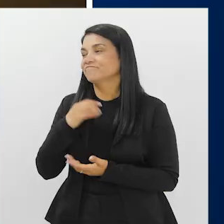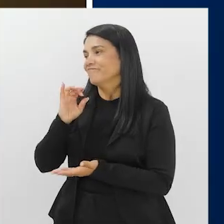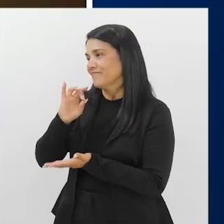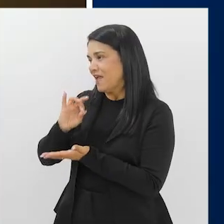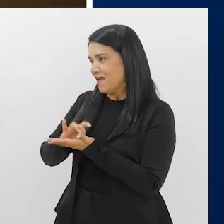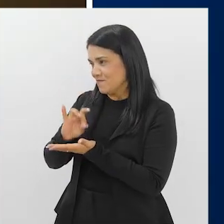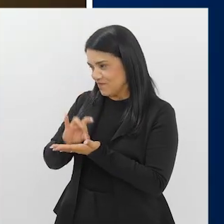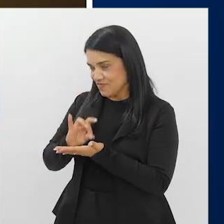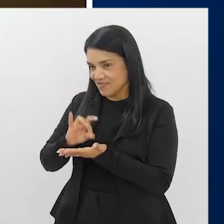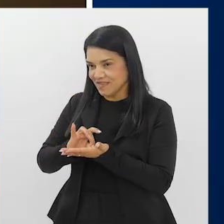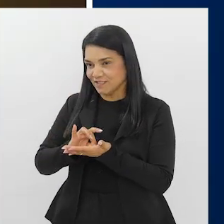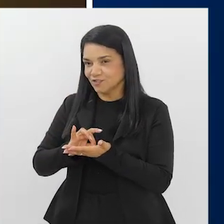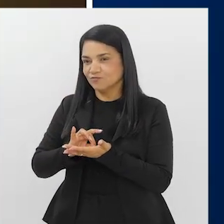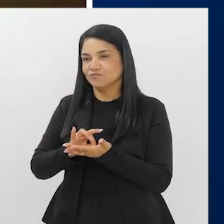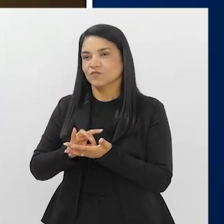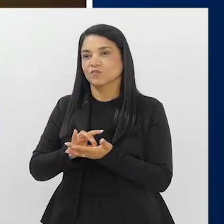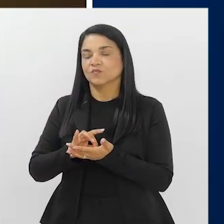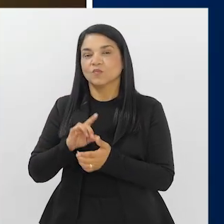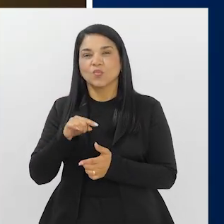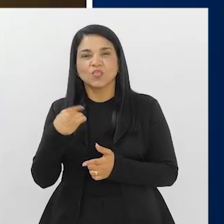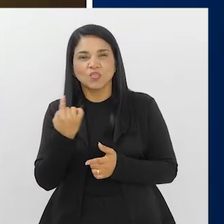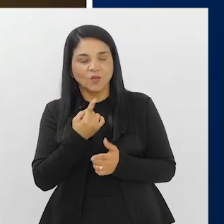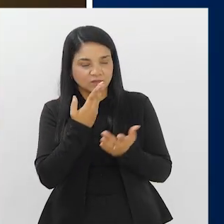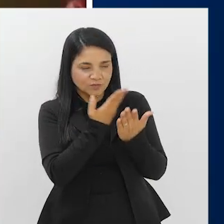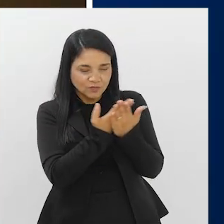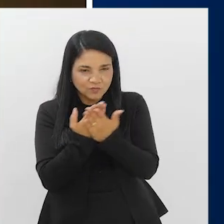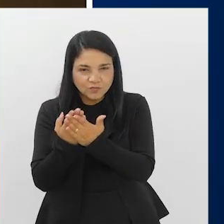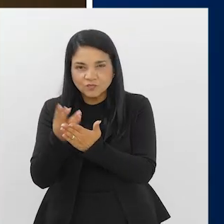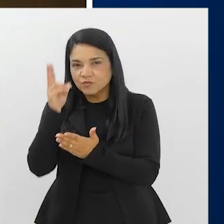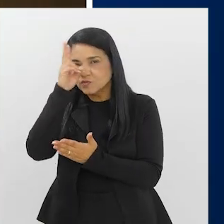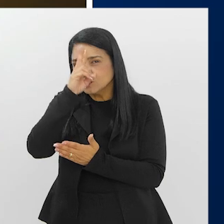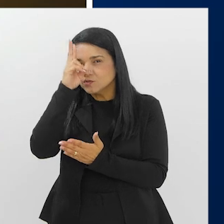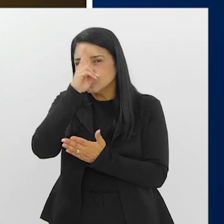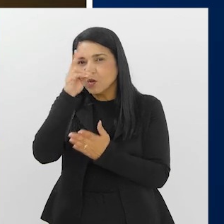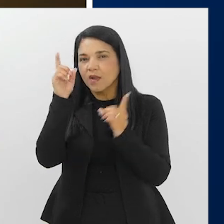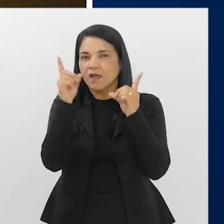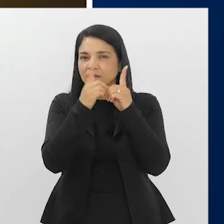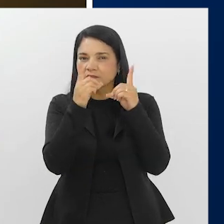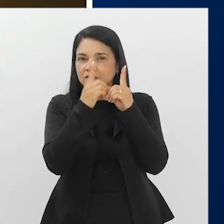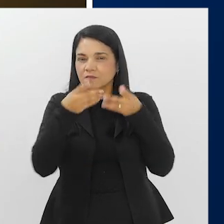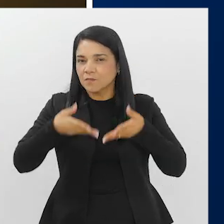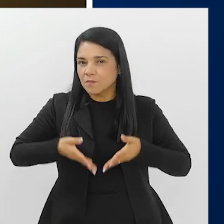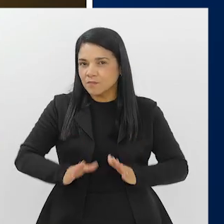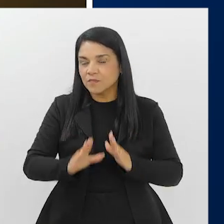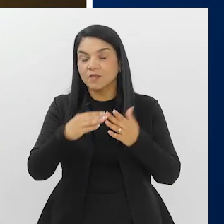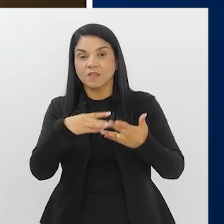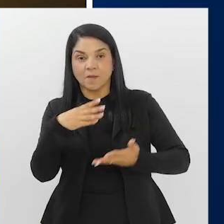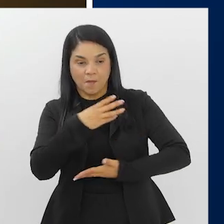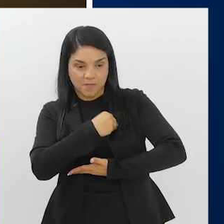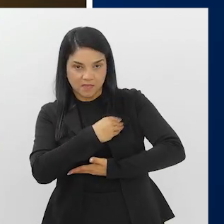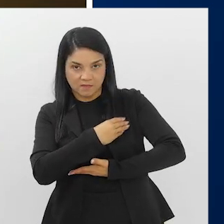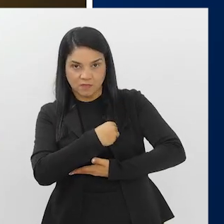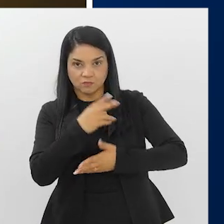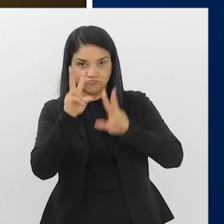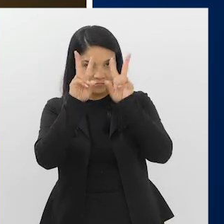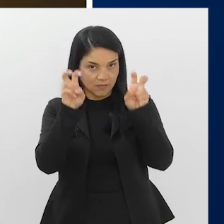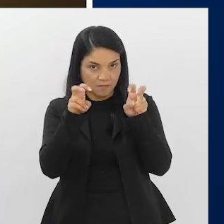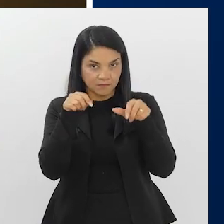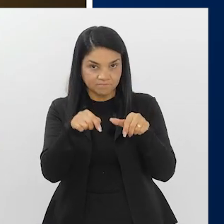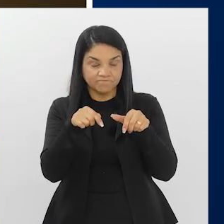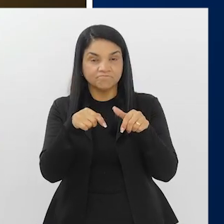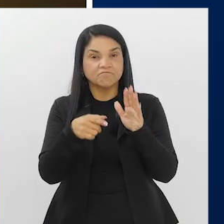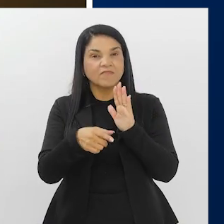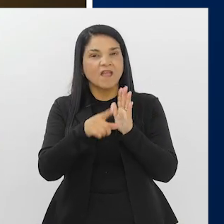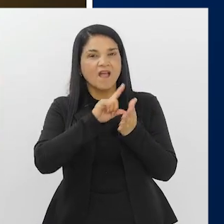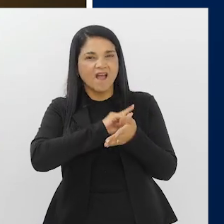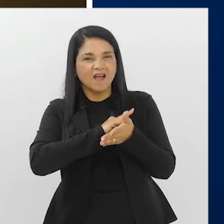Na verdade, o que que acontece? Quando a gente vai estudar, né, a história da assistência ao parto, da amamentação,